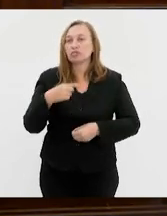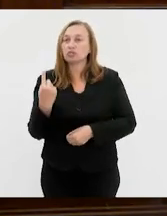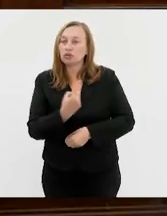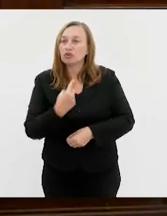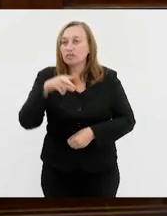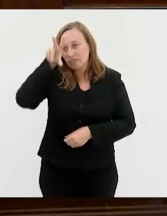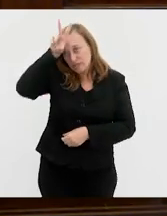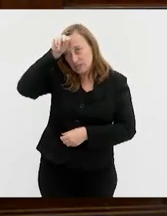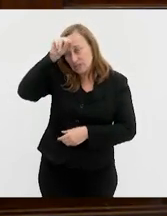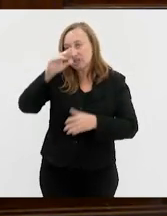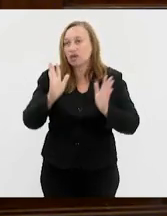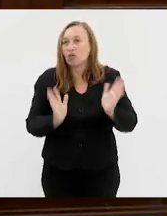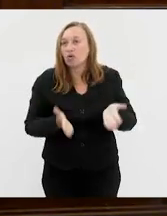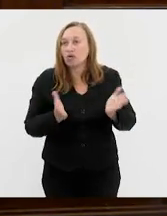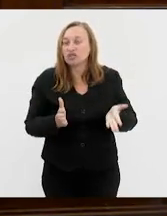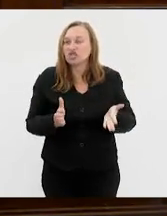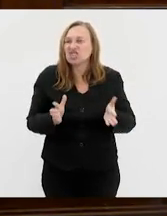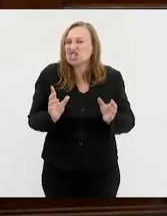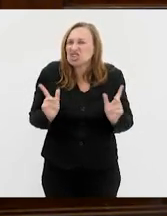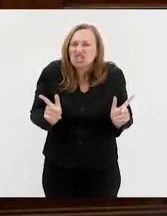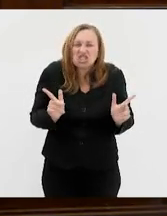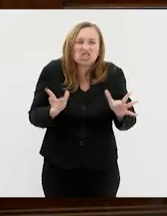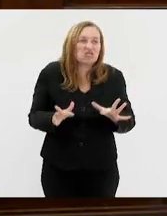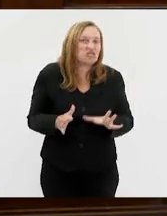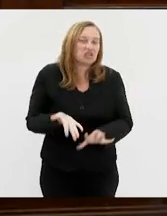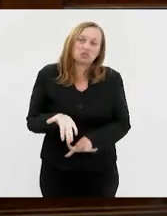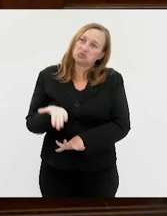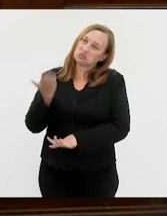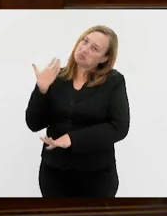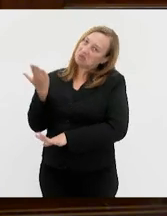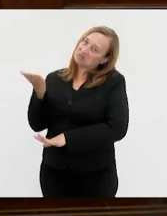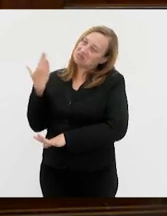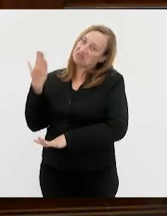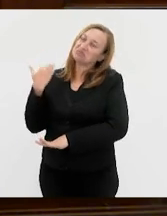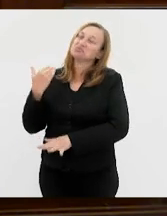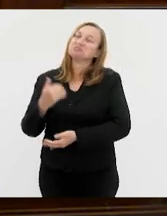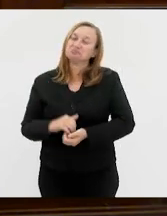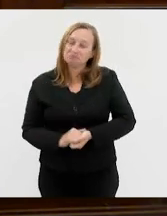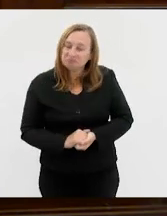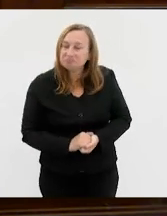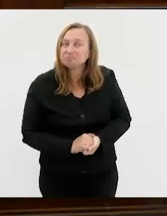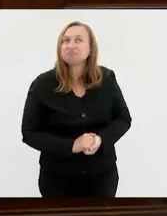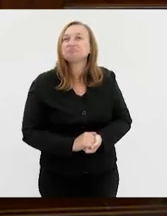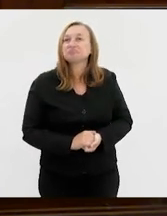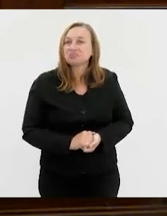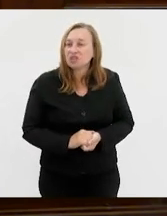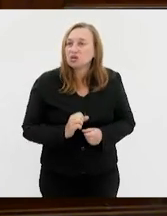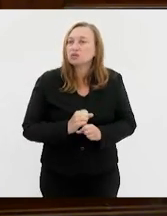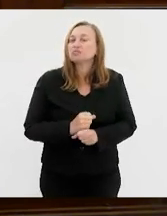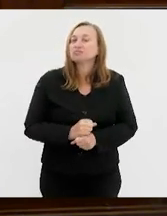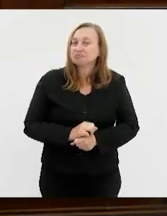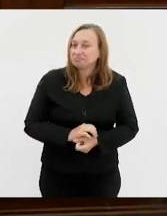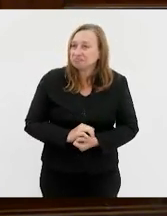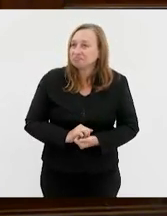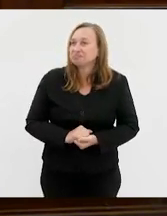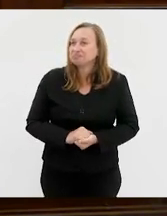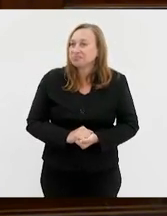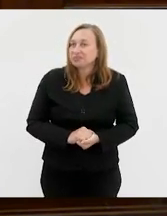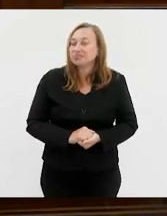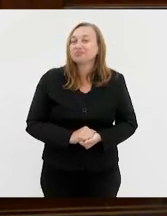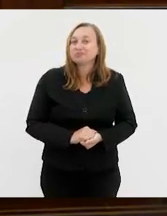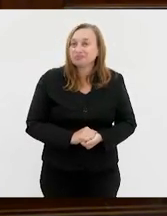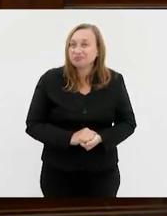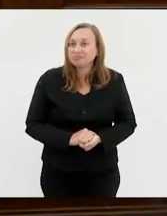hoje é uma coisa totalmente diferente daquilo que era nos anos da emancipação. A gente,